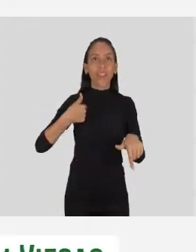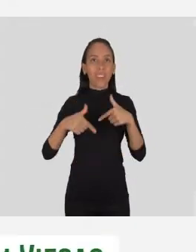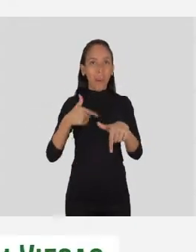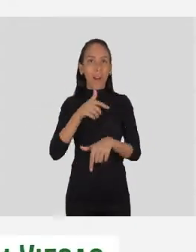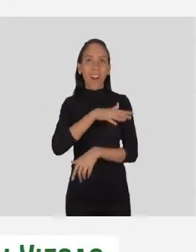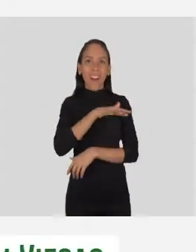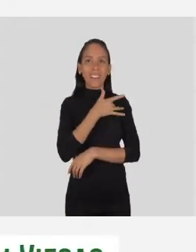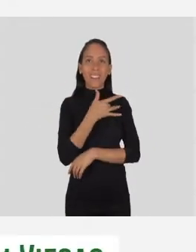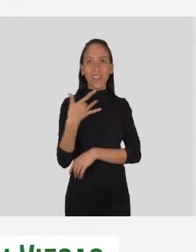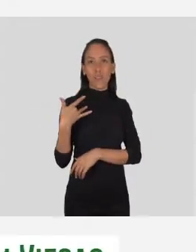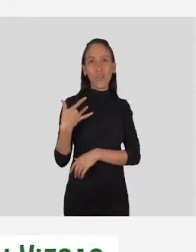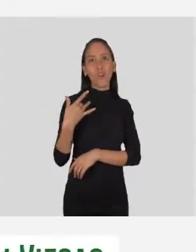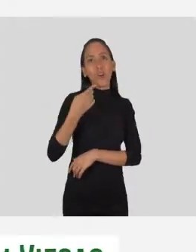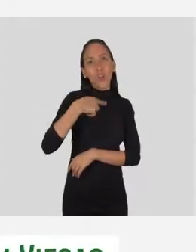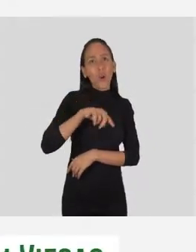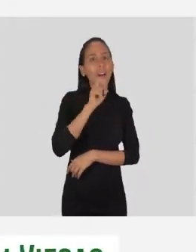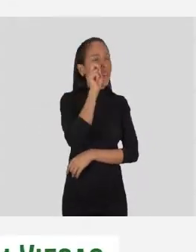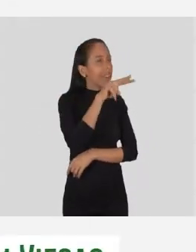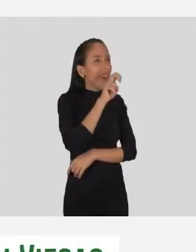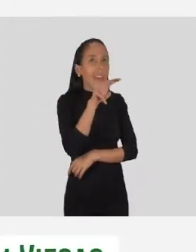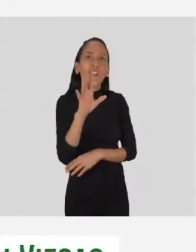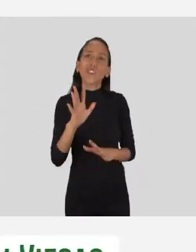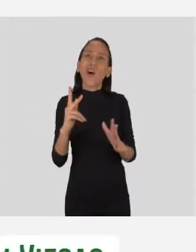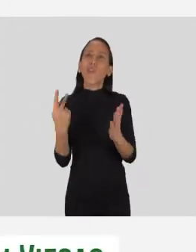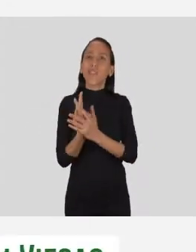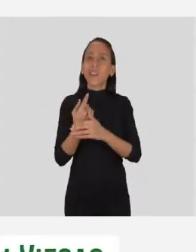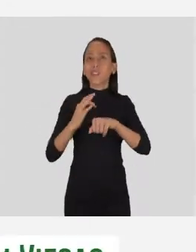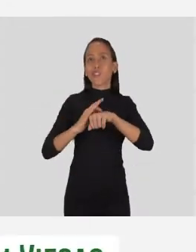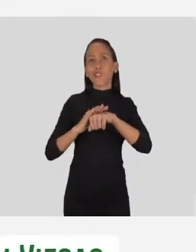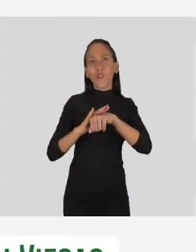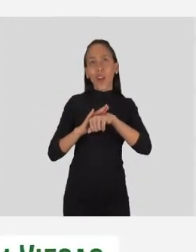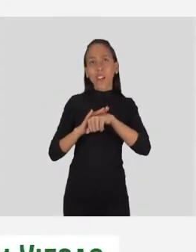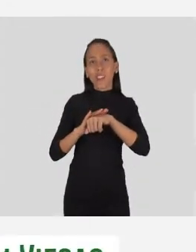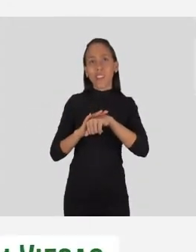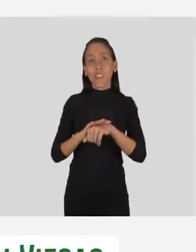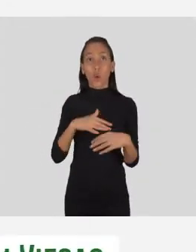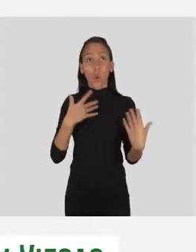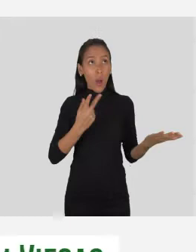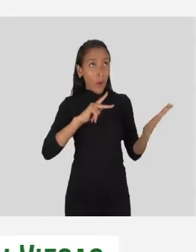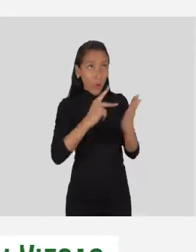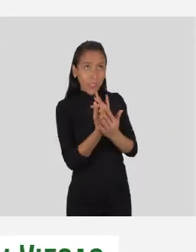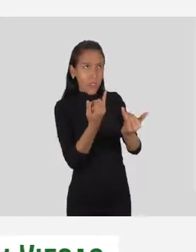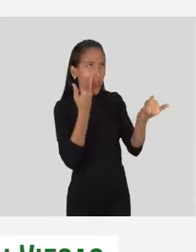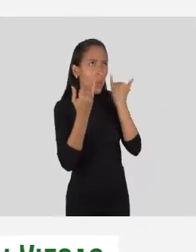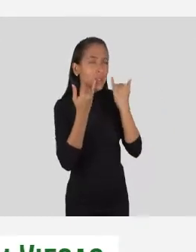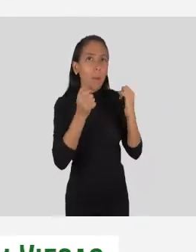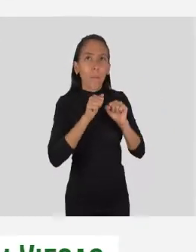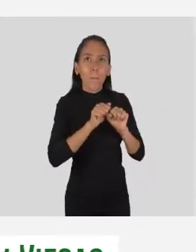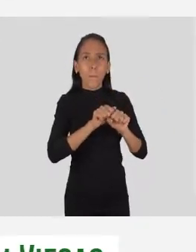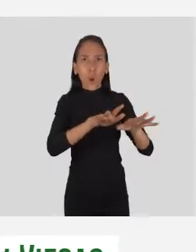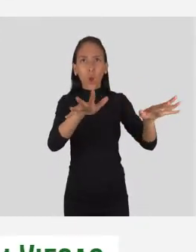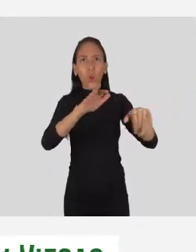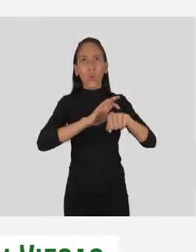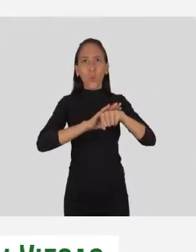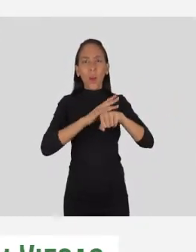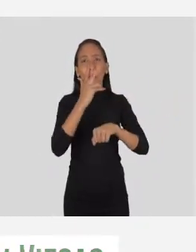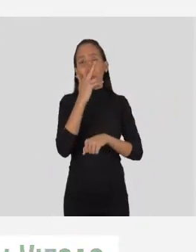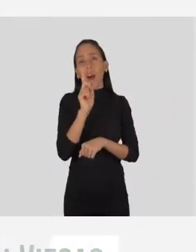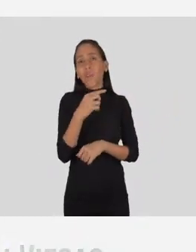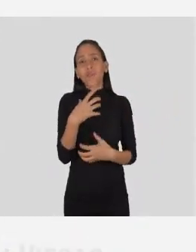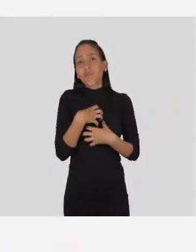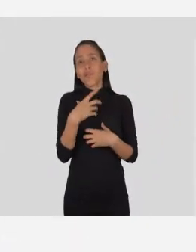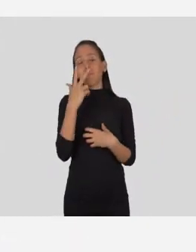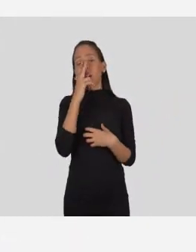saúde, a gente acaba vendo várias doenças, assim. A minha reação, na verdade, é mais um vírus que